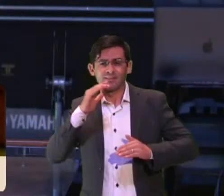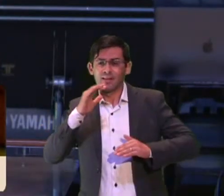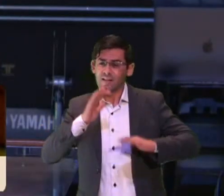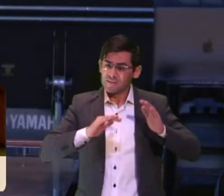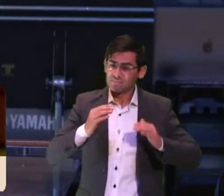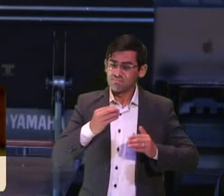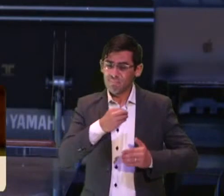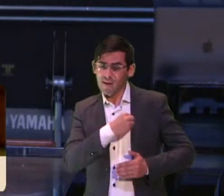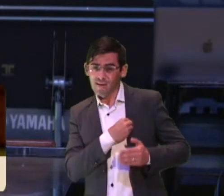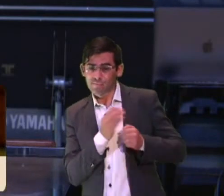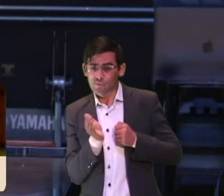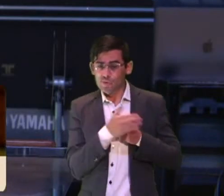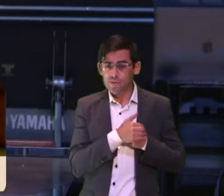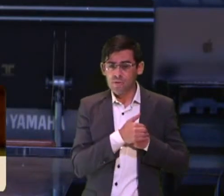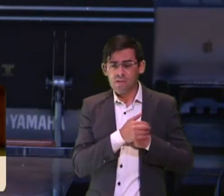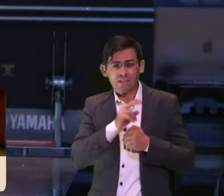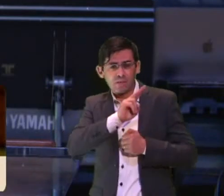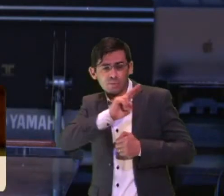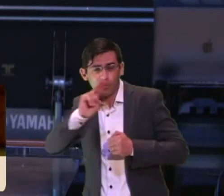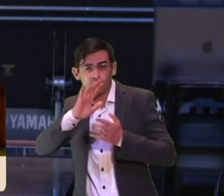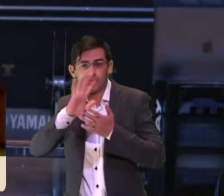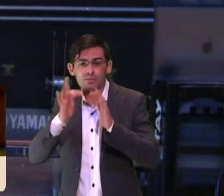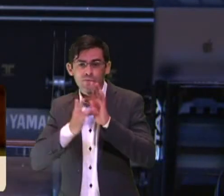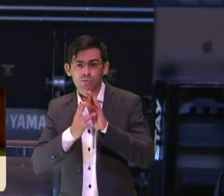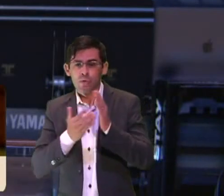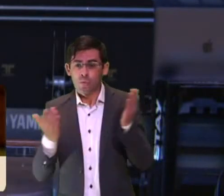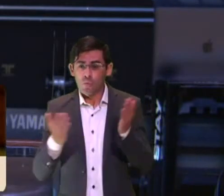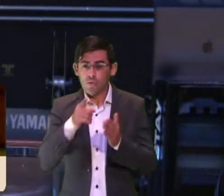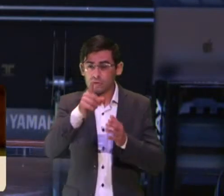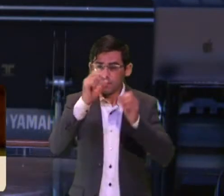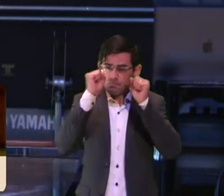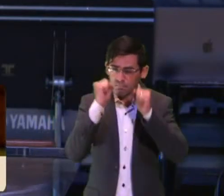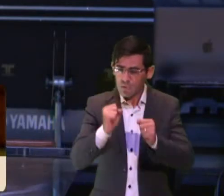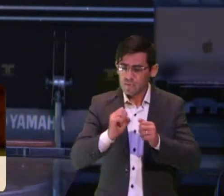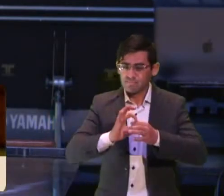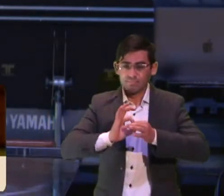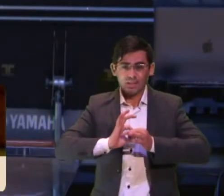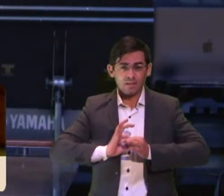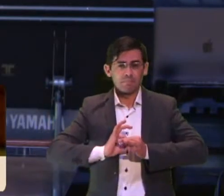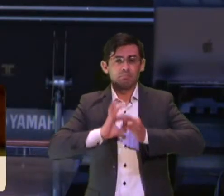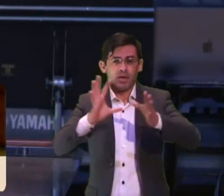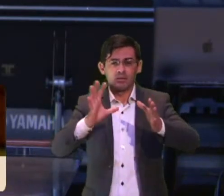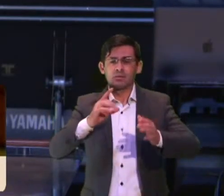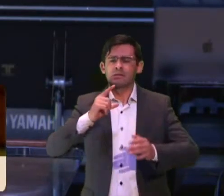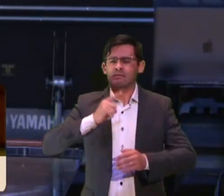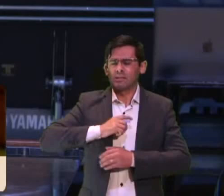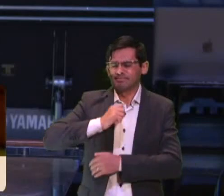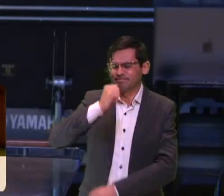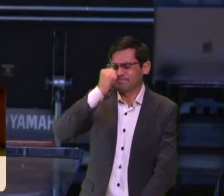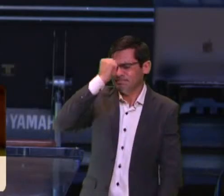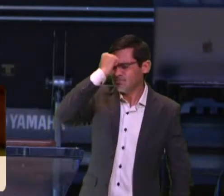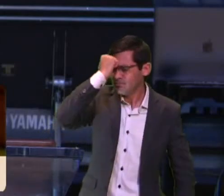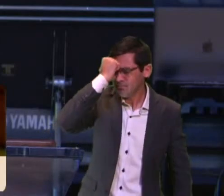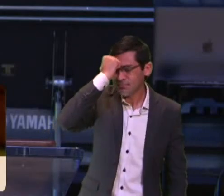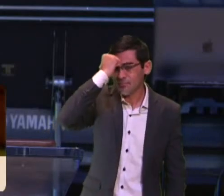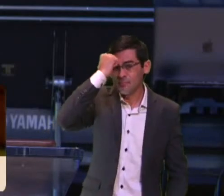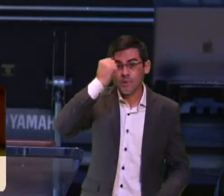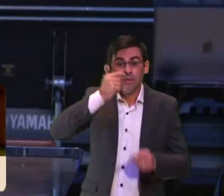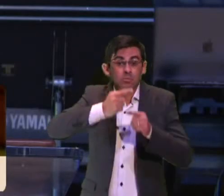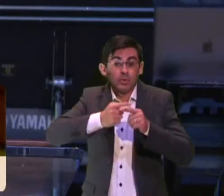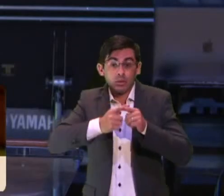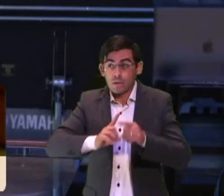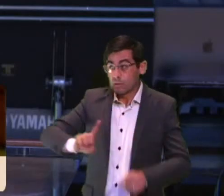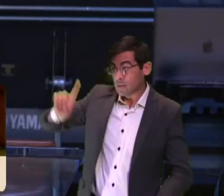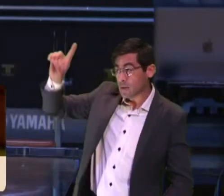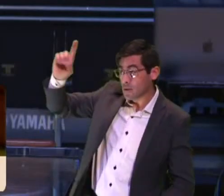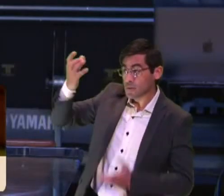que em nome de Jesus, hoje você possa ser liberto. Que haja arrependimento, porque Deus quer